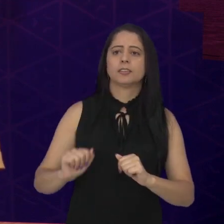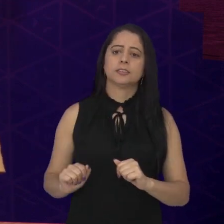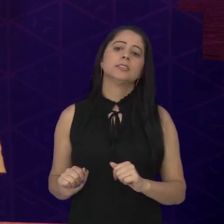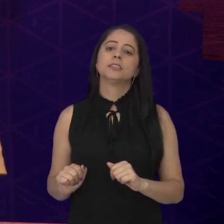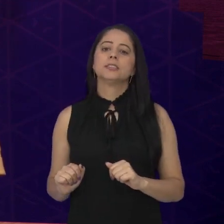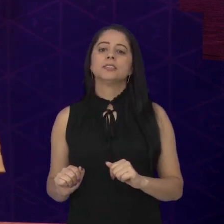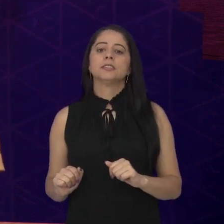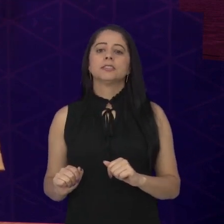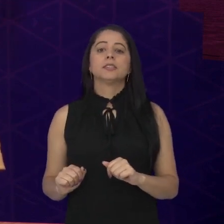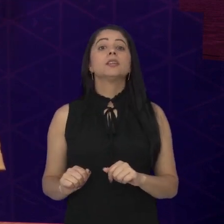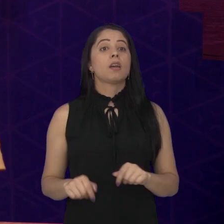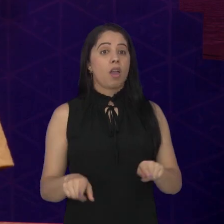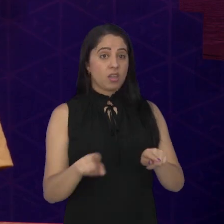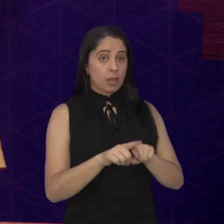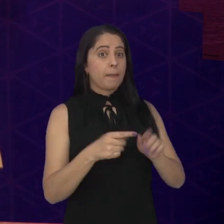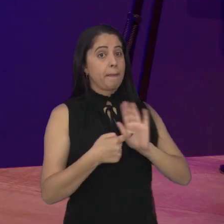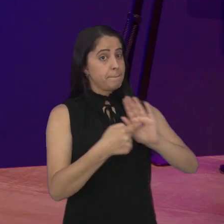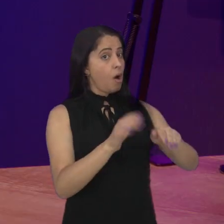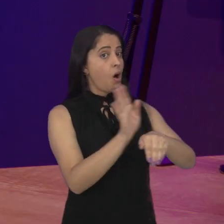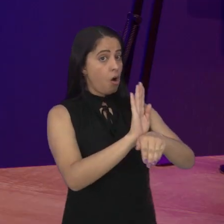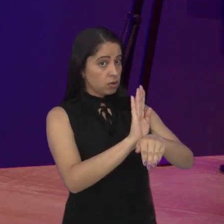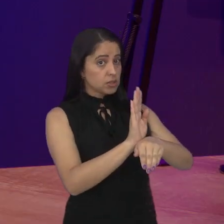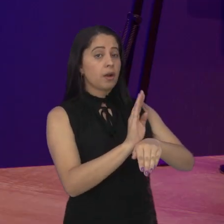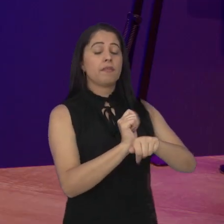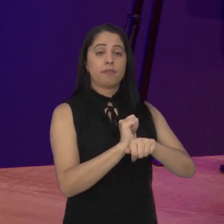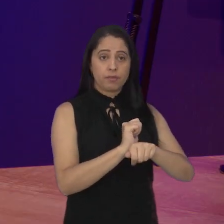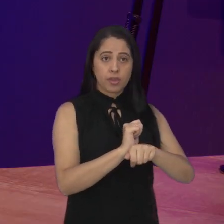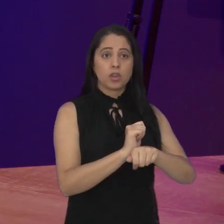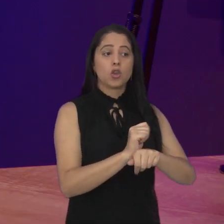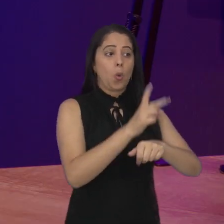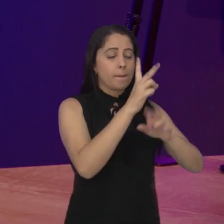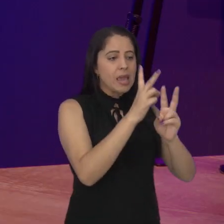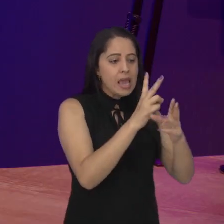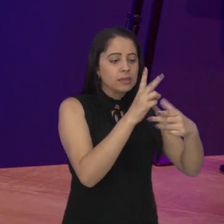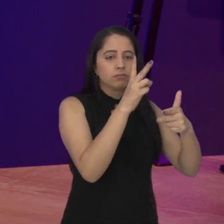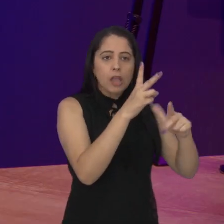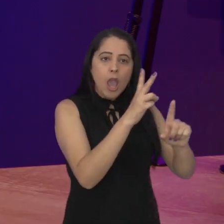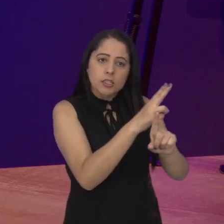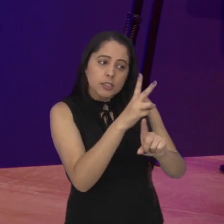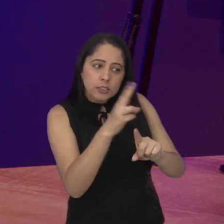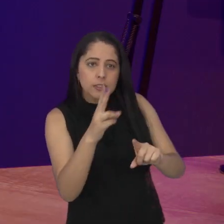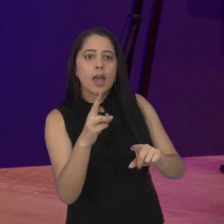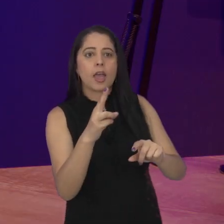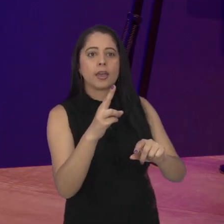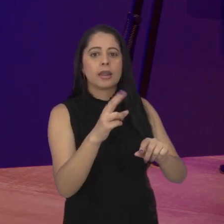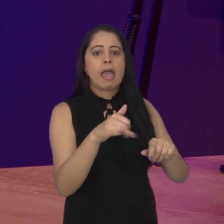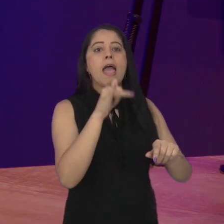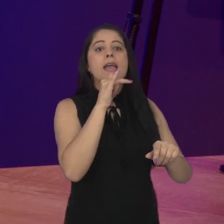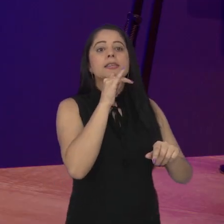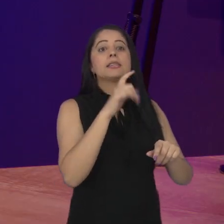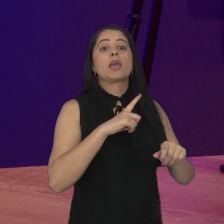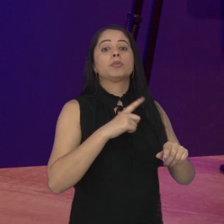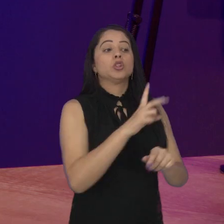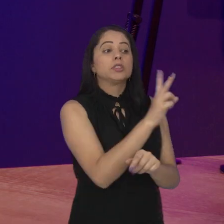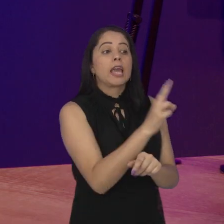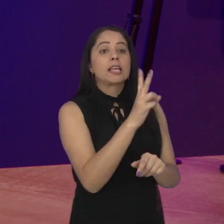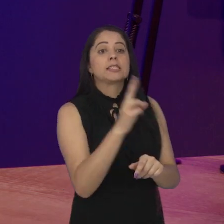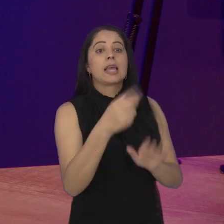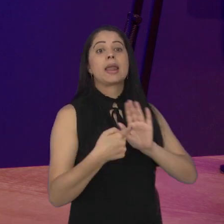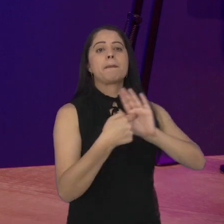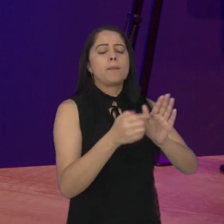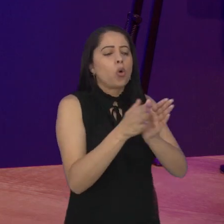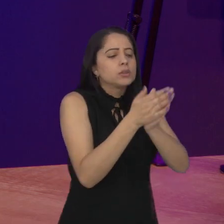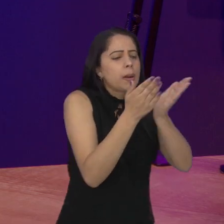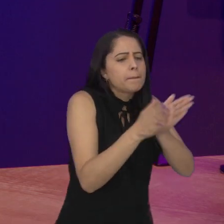mais altos. E a gente vê isso ilustrado nos filmes, né, no cinema, nas séries, porque se a gente pega